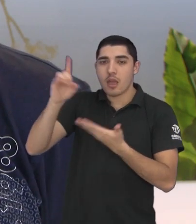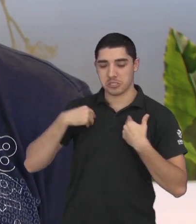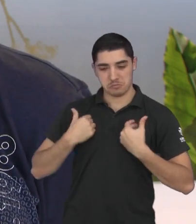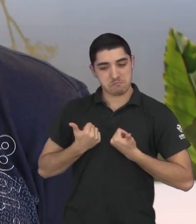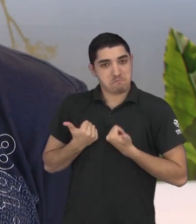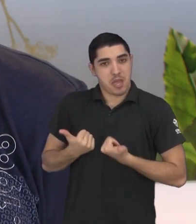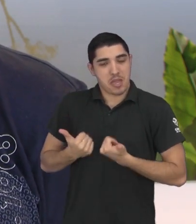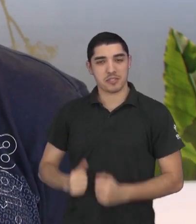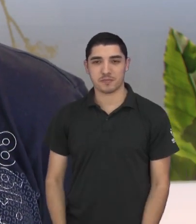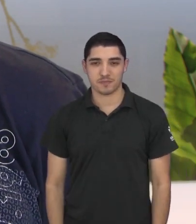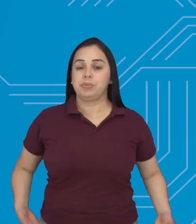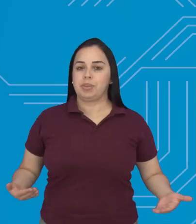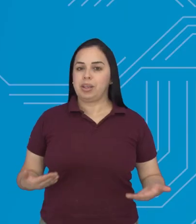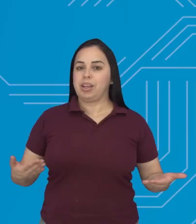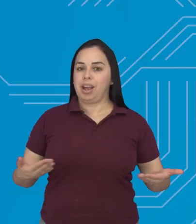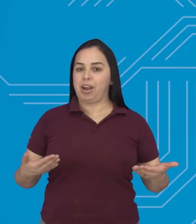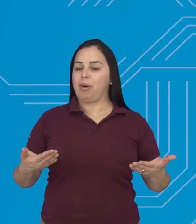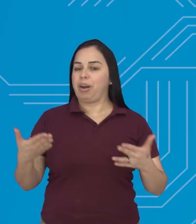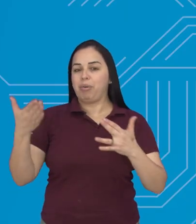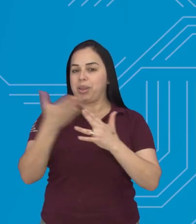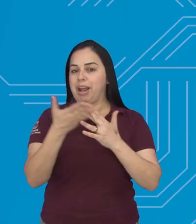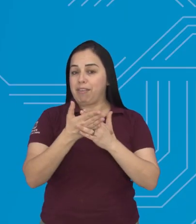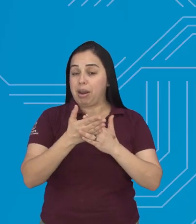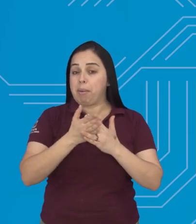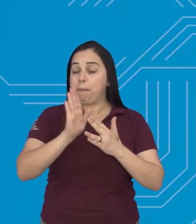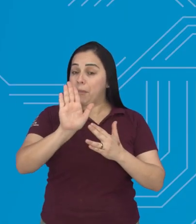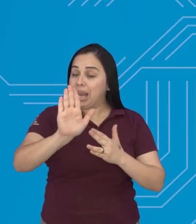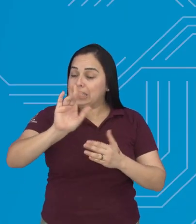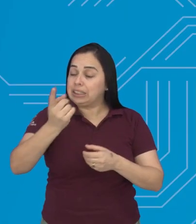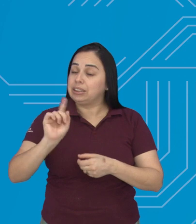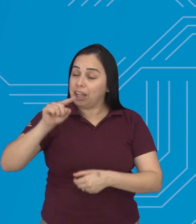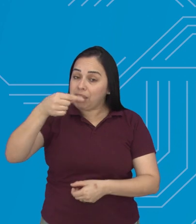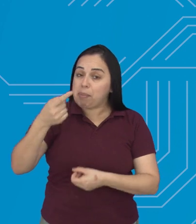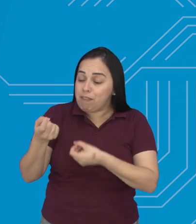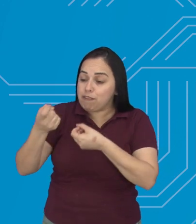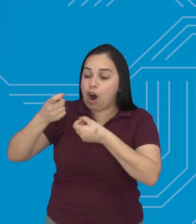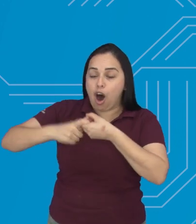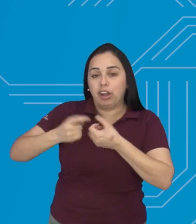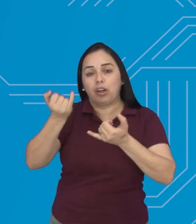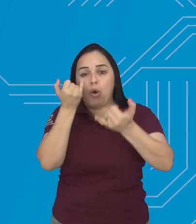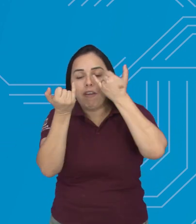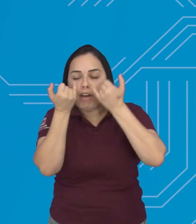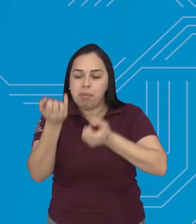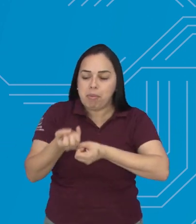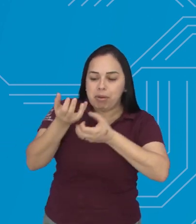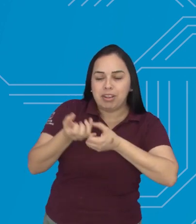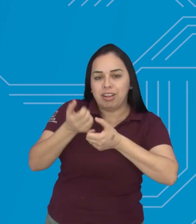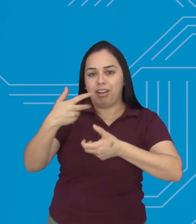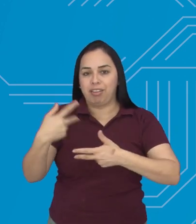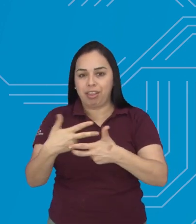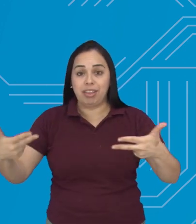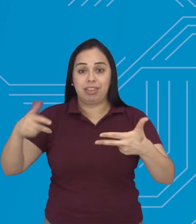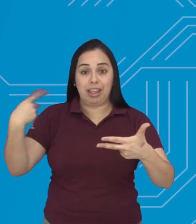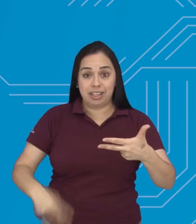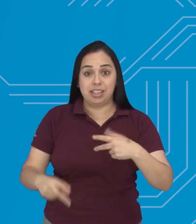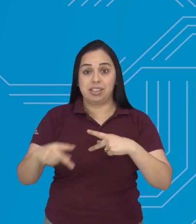não me deixou cair de verdade, assim. Quando eu não conseguia caminhar, ele me